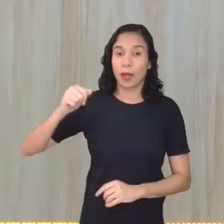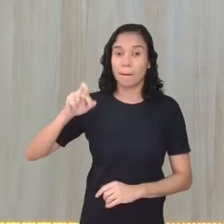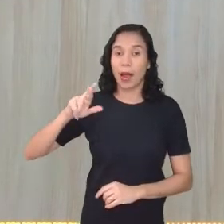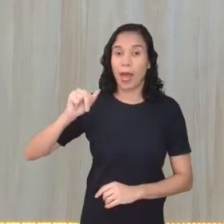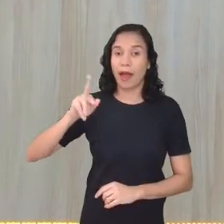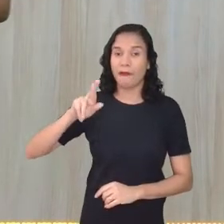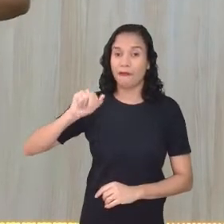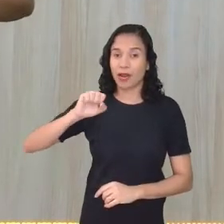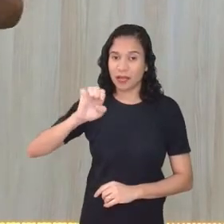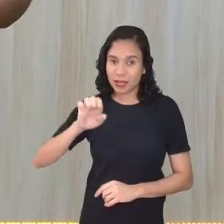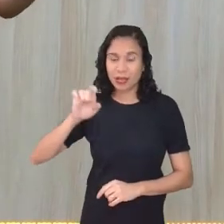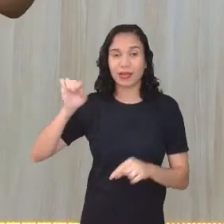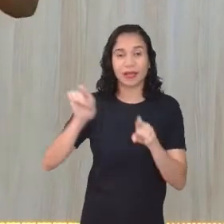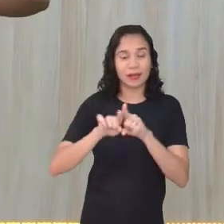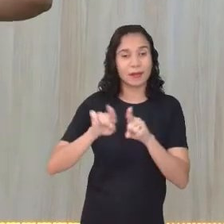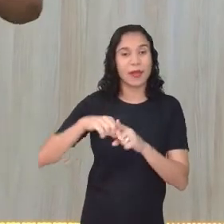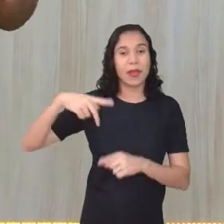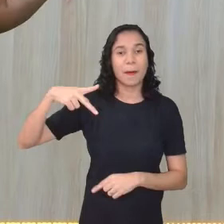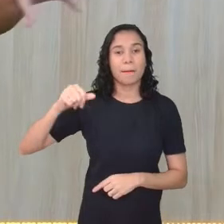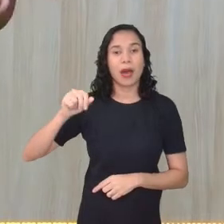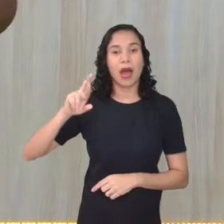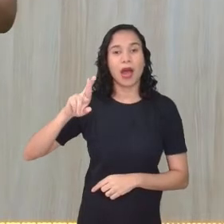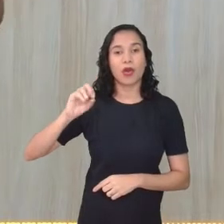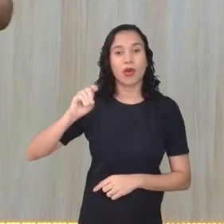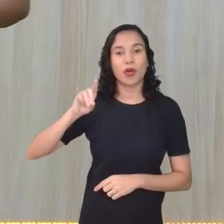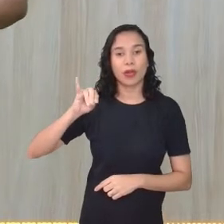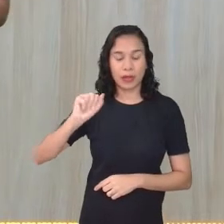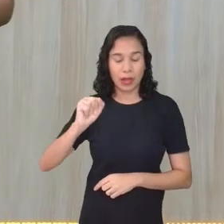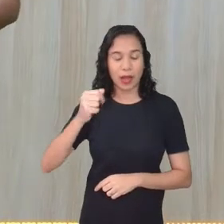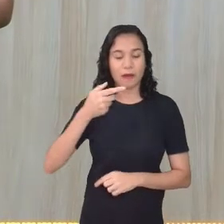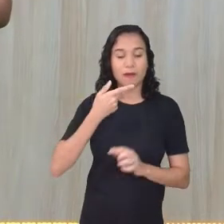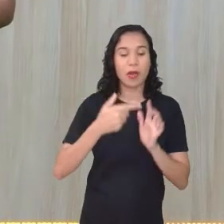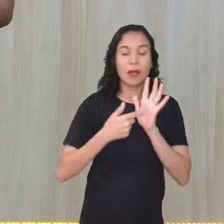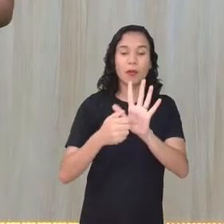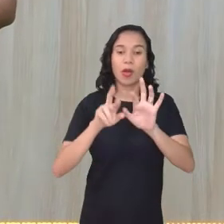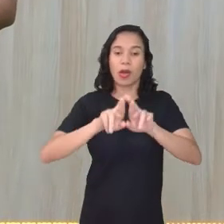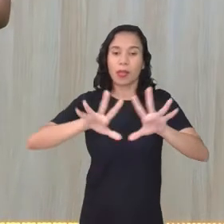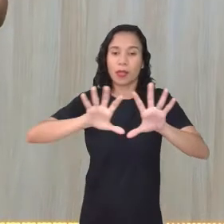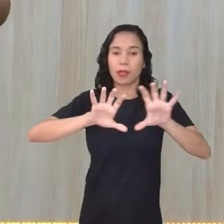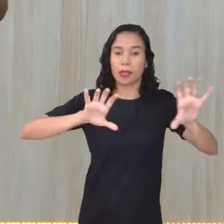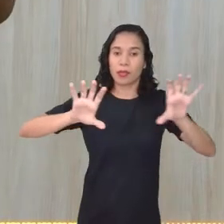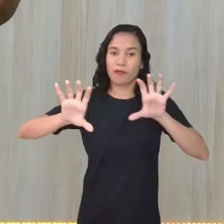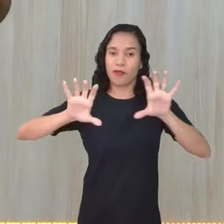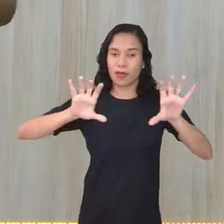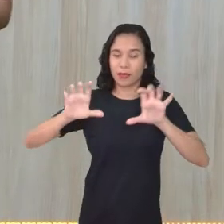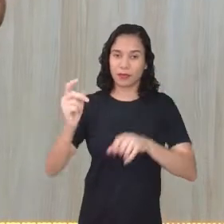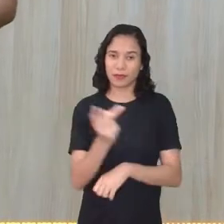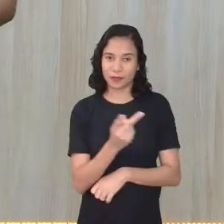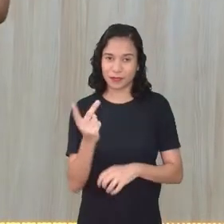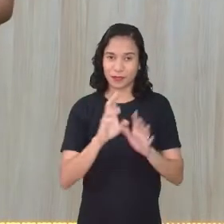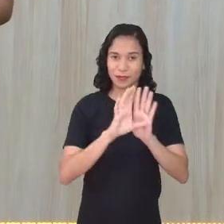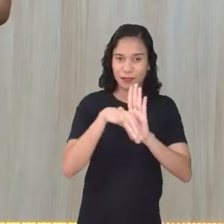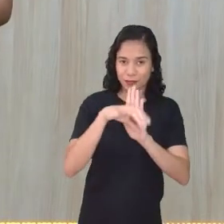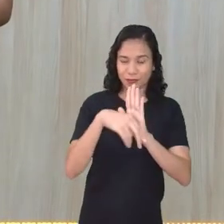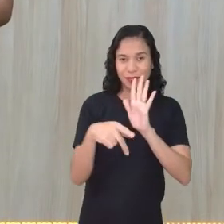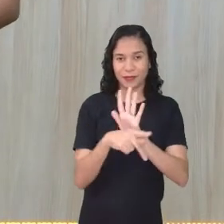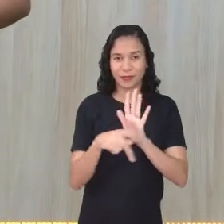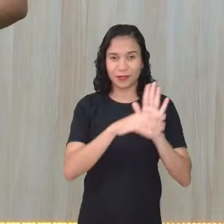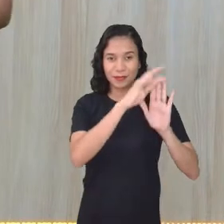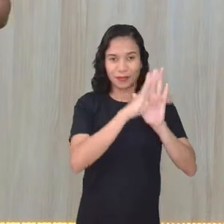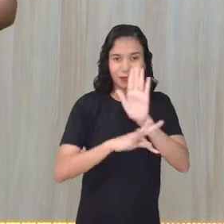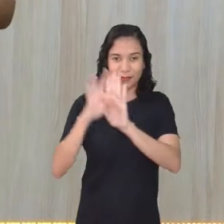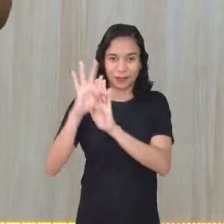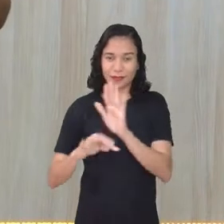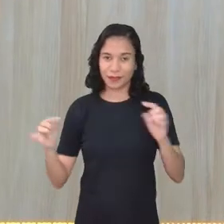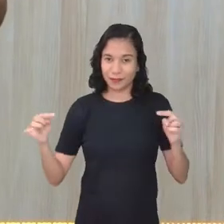e paródia, e tente estabelecer aí uma diferença entre os dois conceitos de intertextualidade.